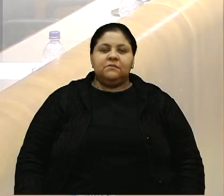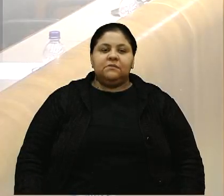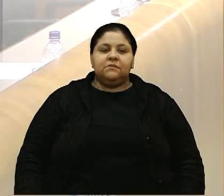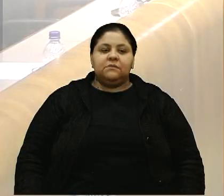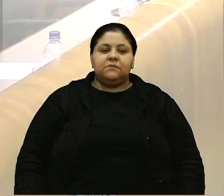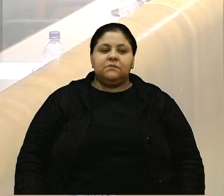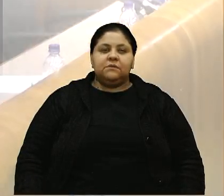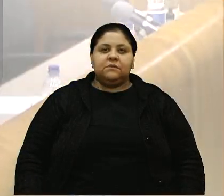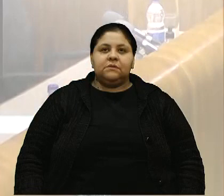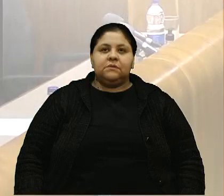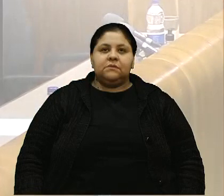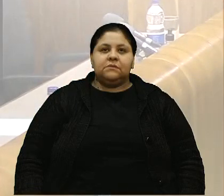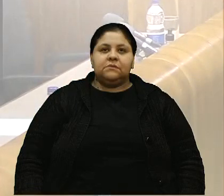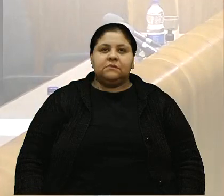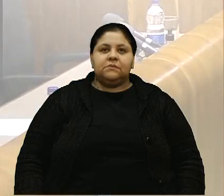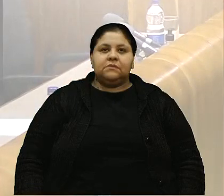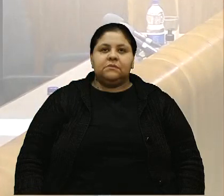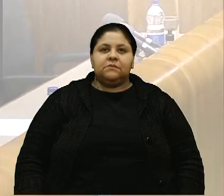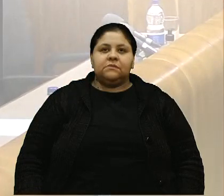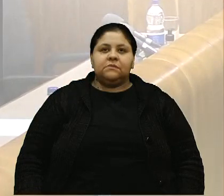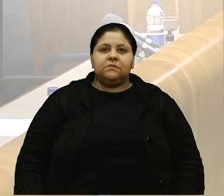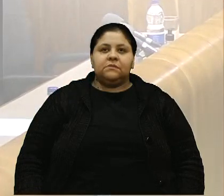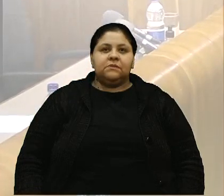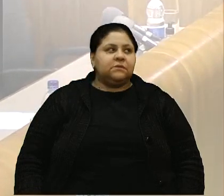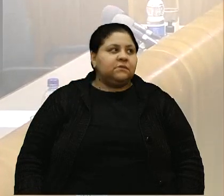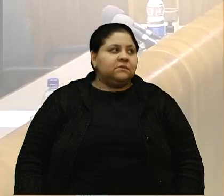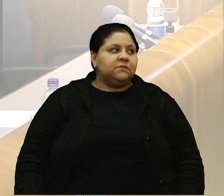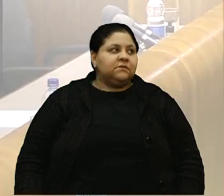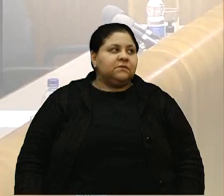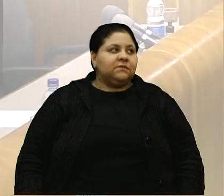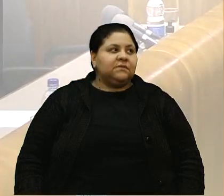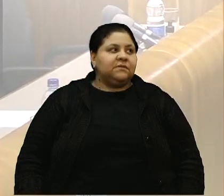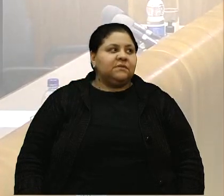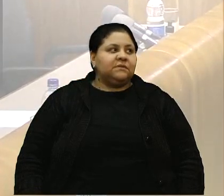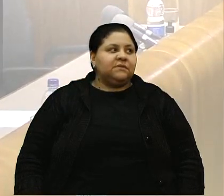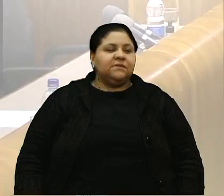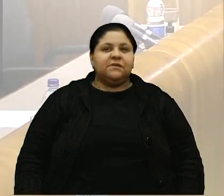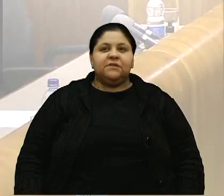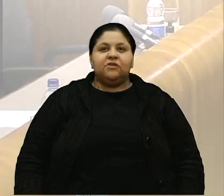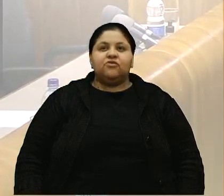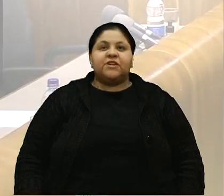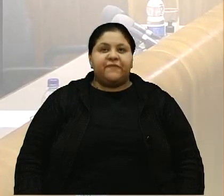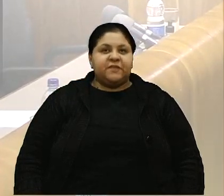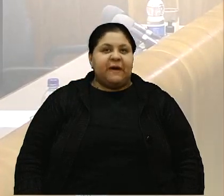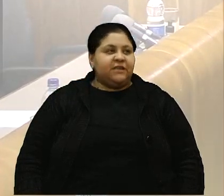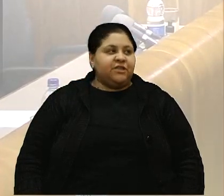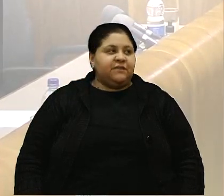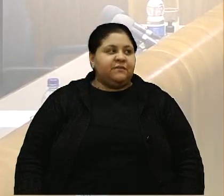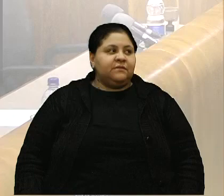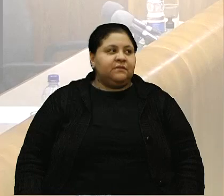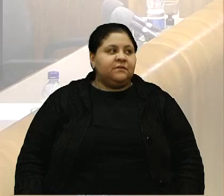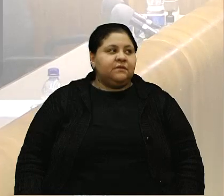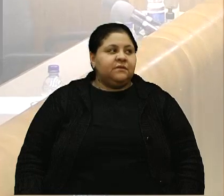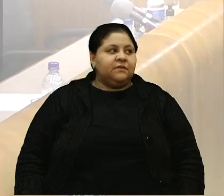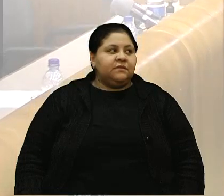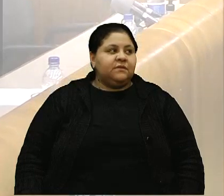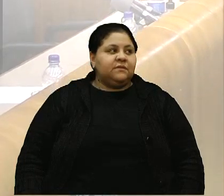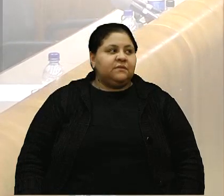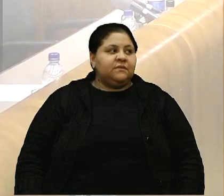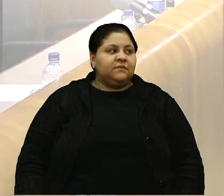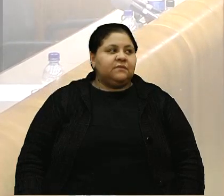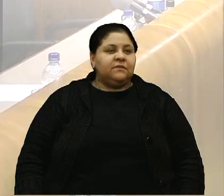que é do meu pai Xangô, caô cabecilê, que arremessou